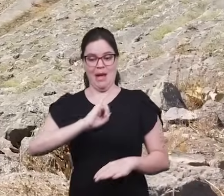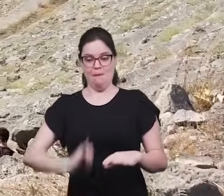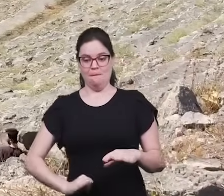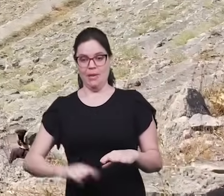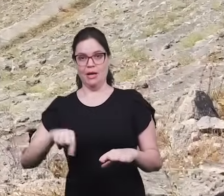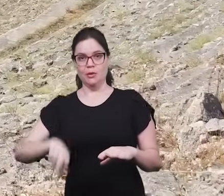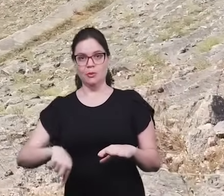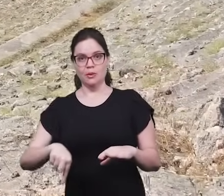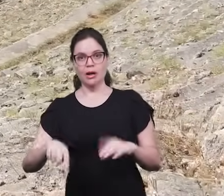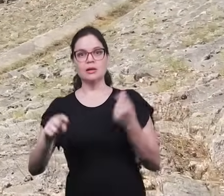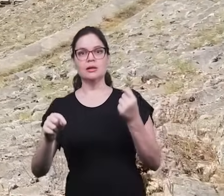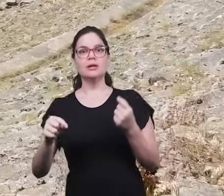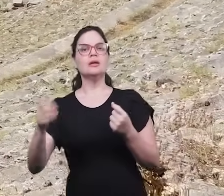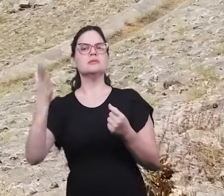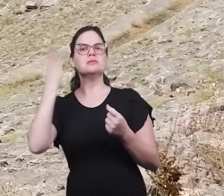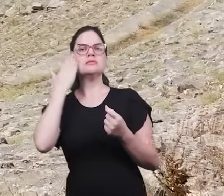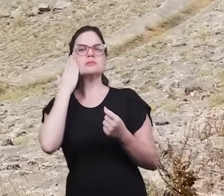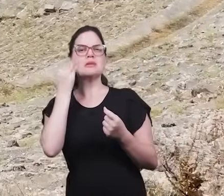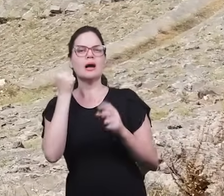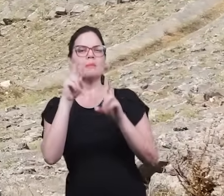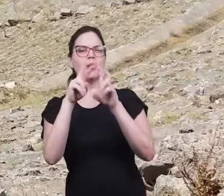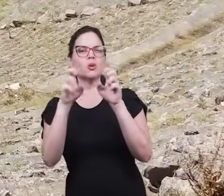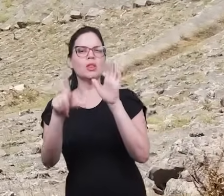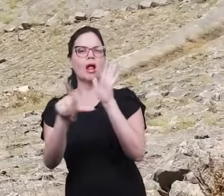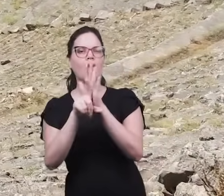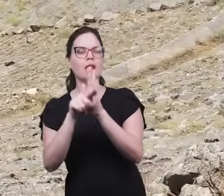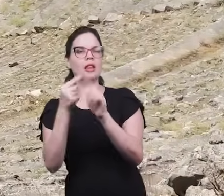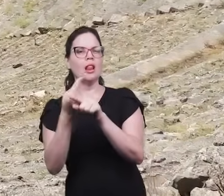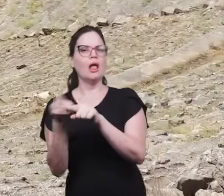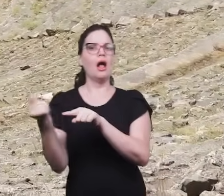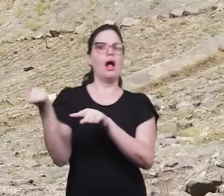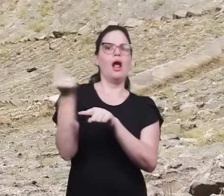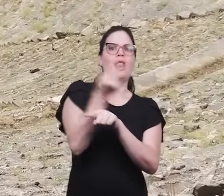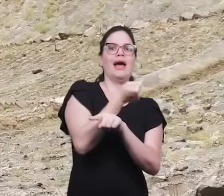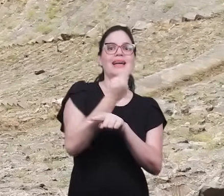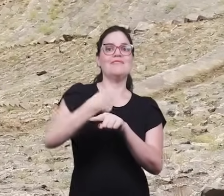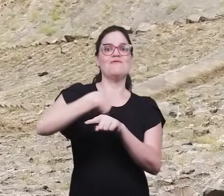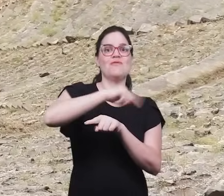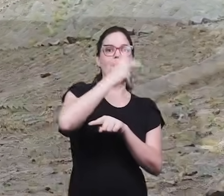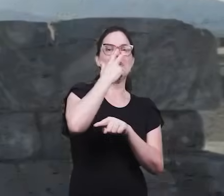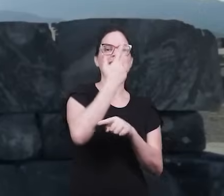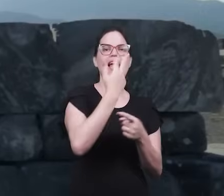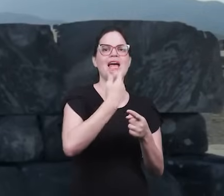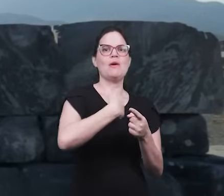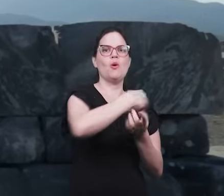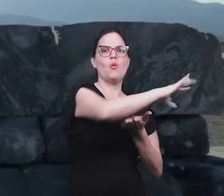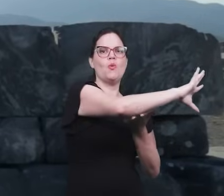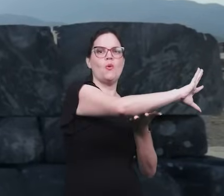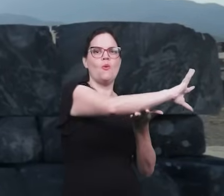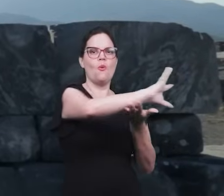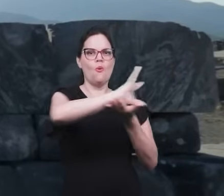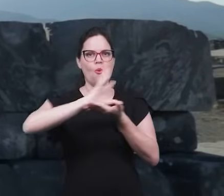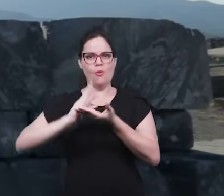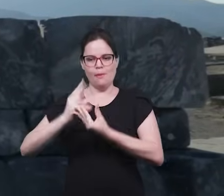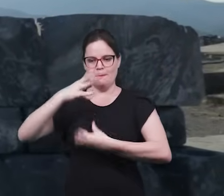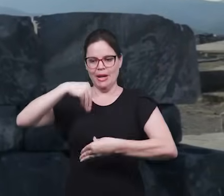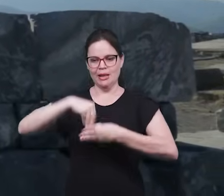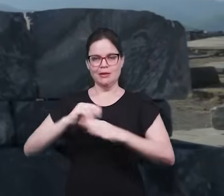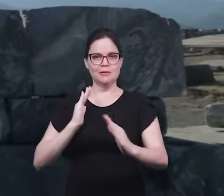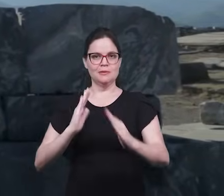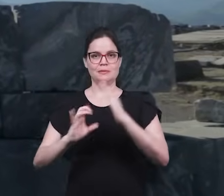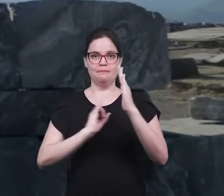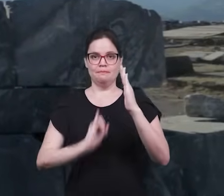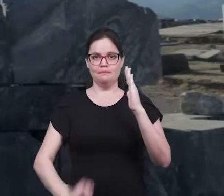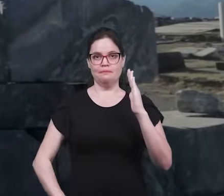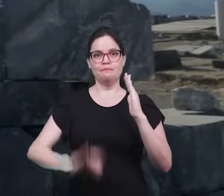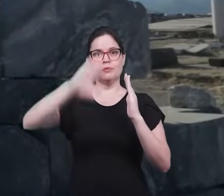lá entre o Tigre e o Eufrates, ali. E hoje, naturalmente, é uma parte, o